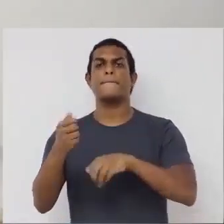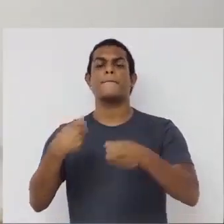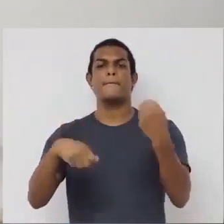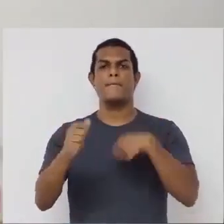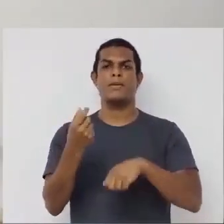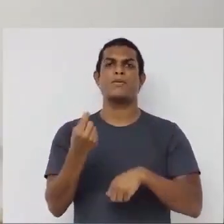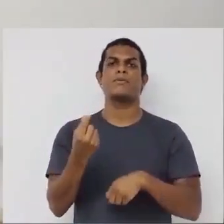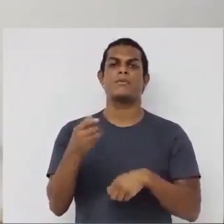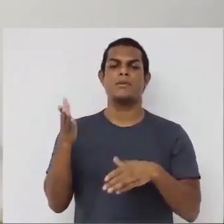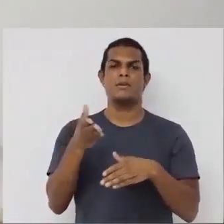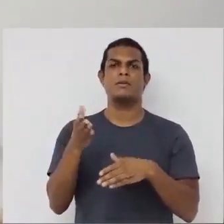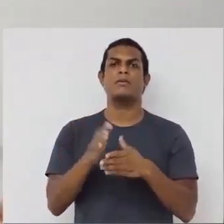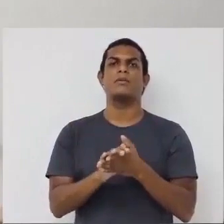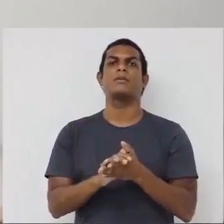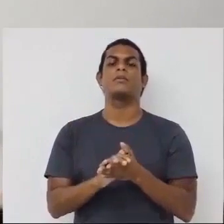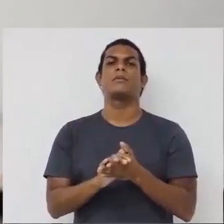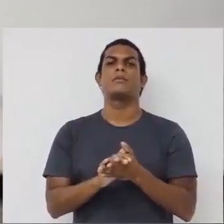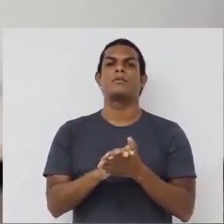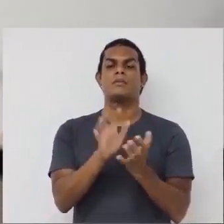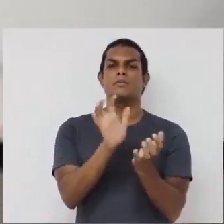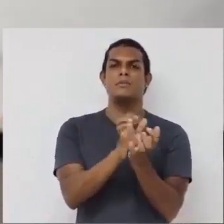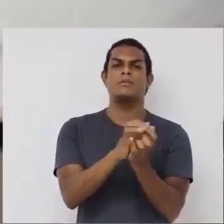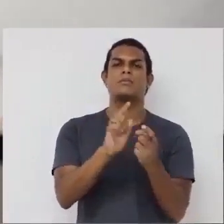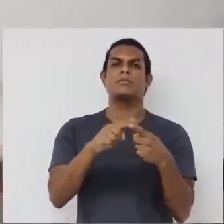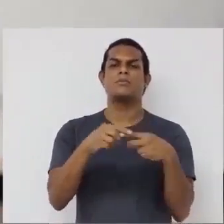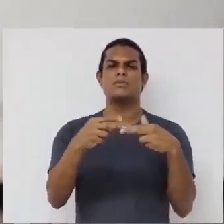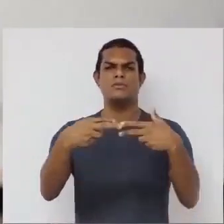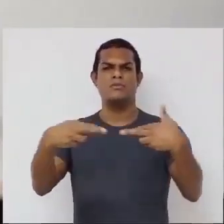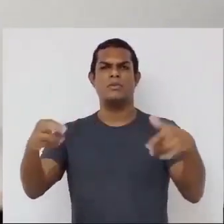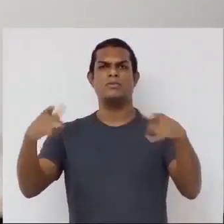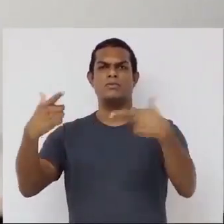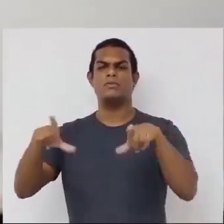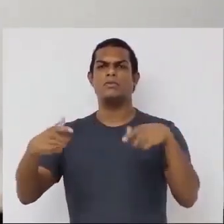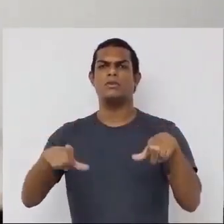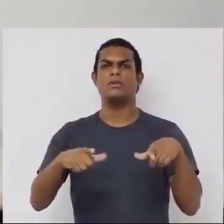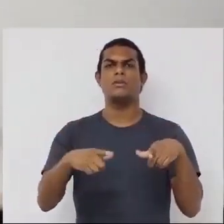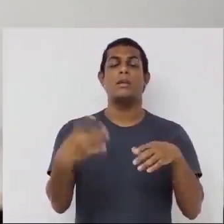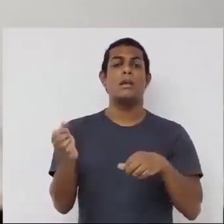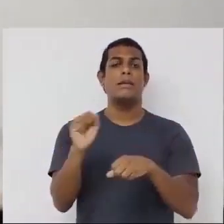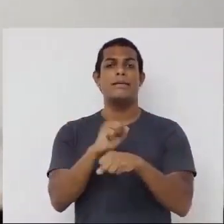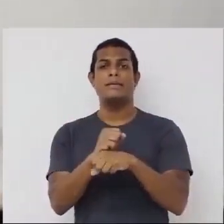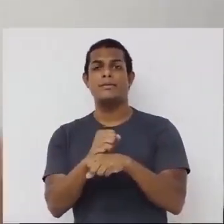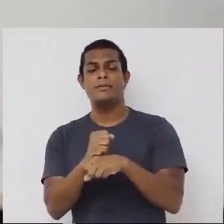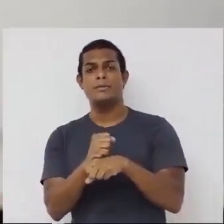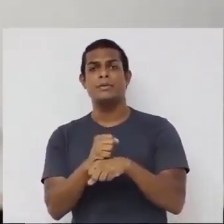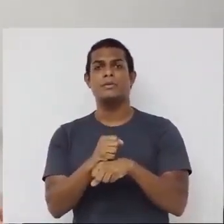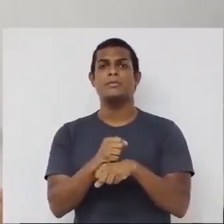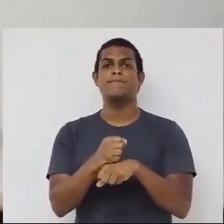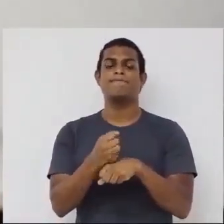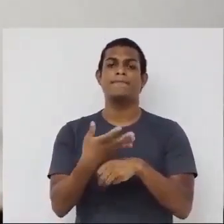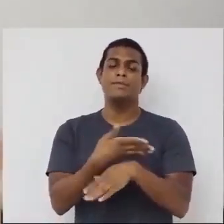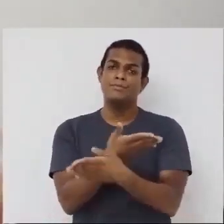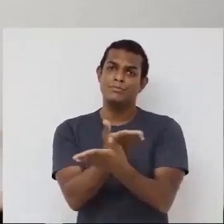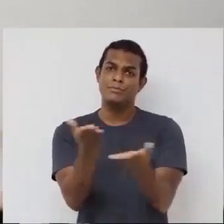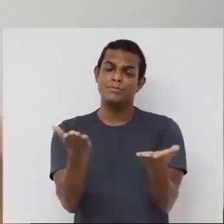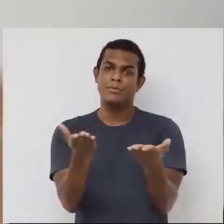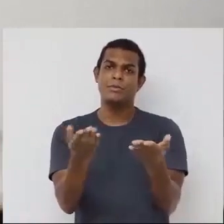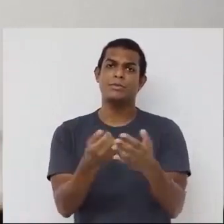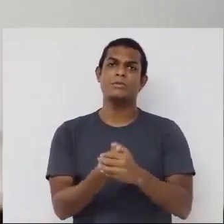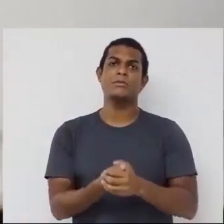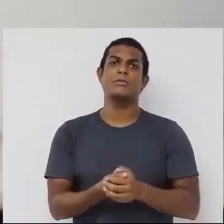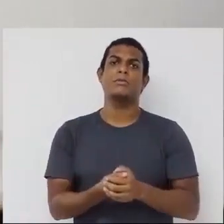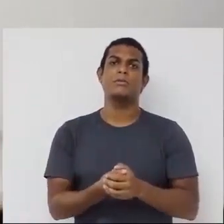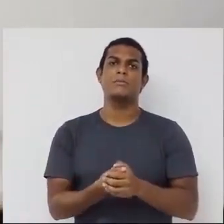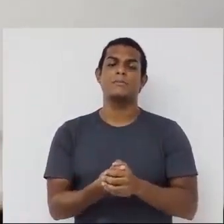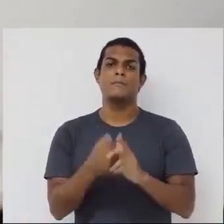aqui em Pernambuco e em vários outros lugares. E eu espero que a gente se encontre e que vocês